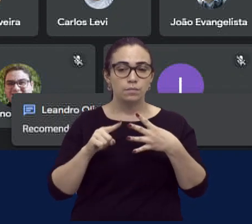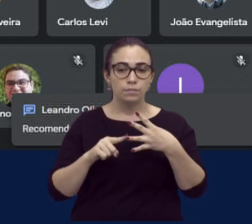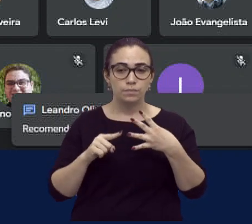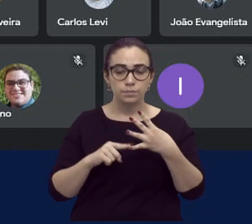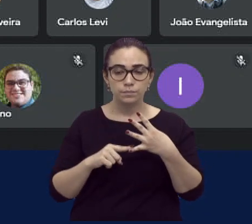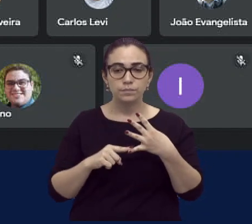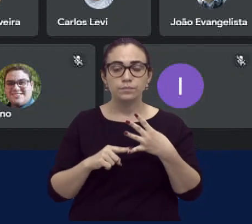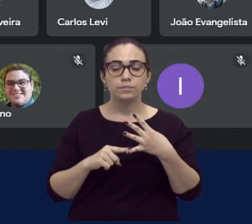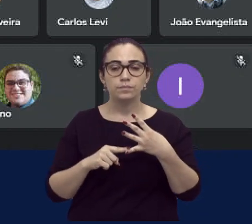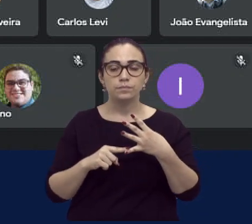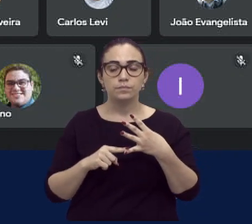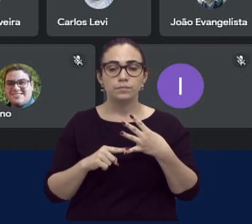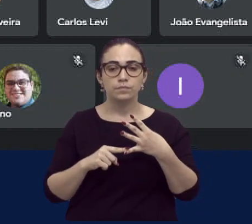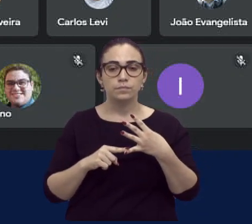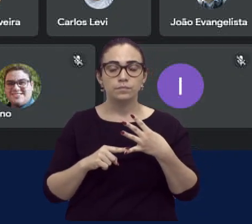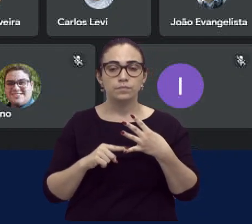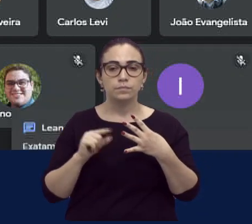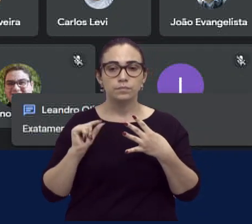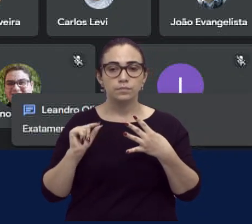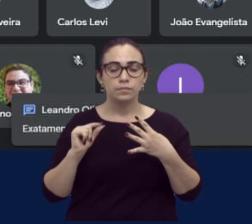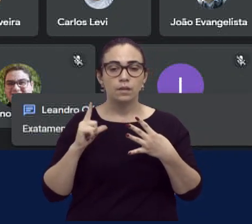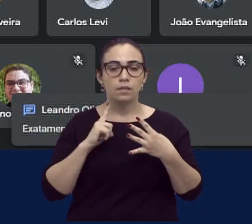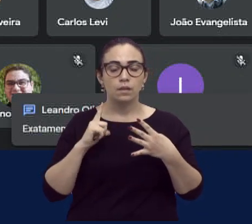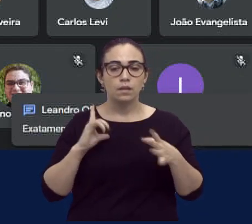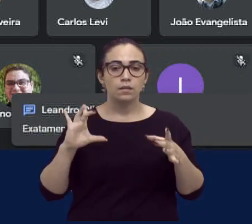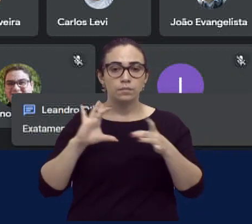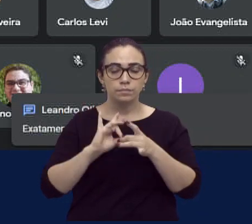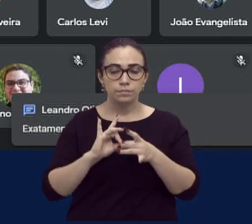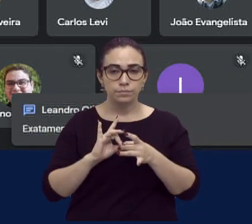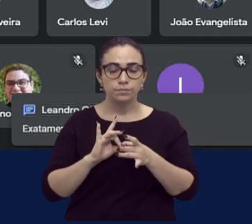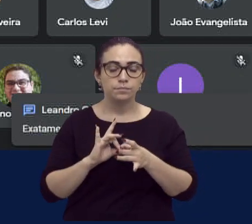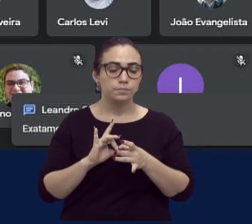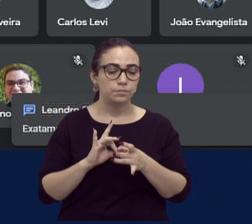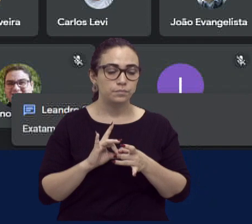eles se consolidam porque eles se complementam entre si.